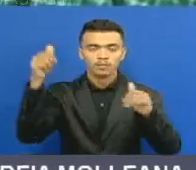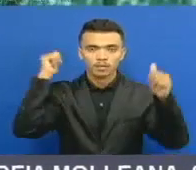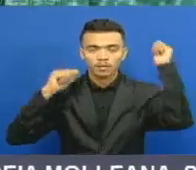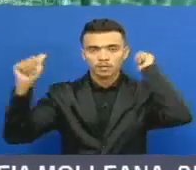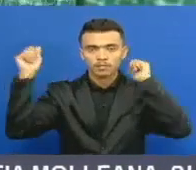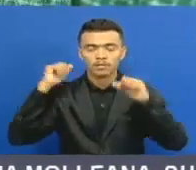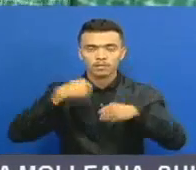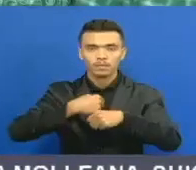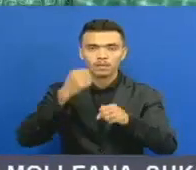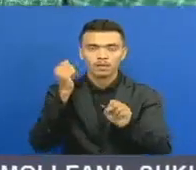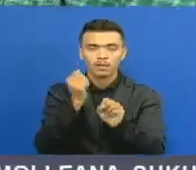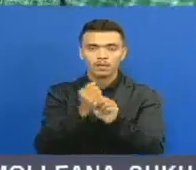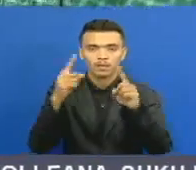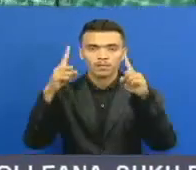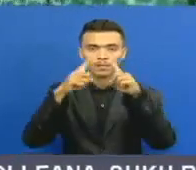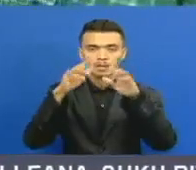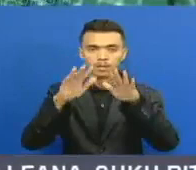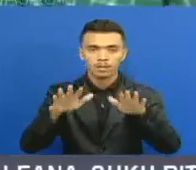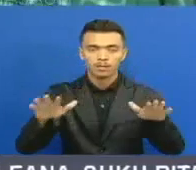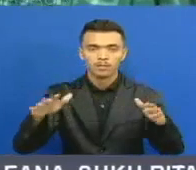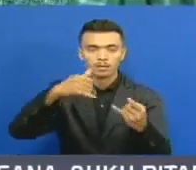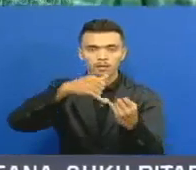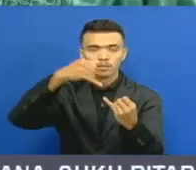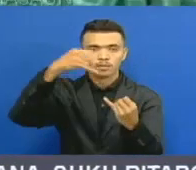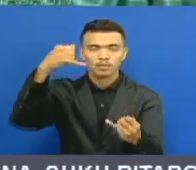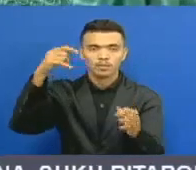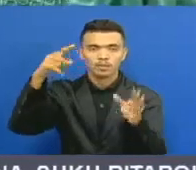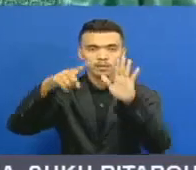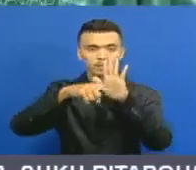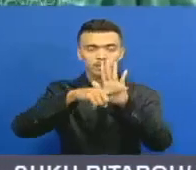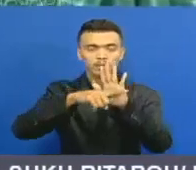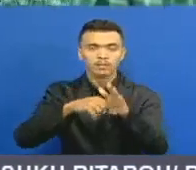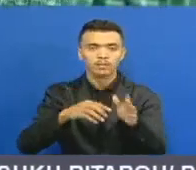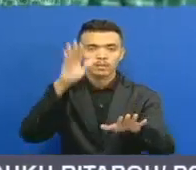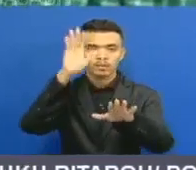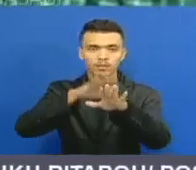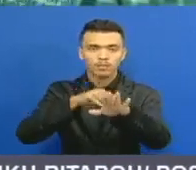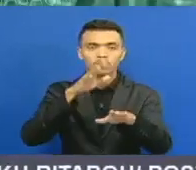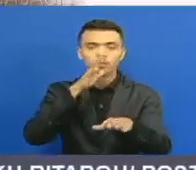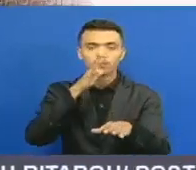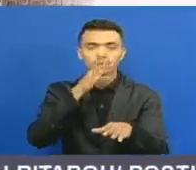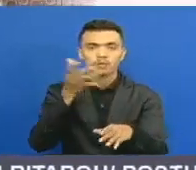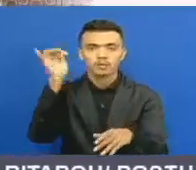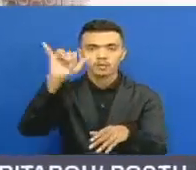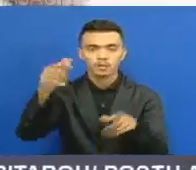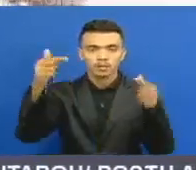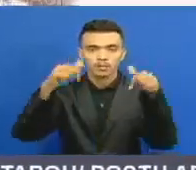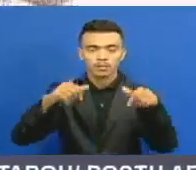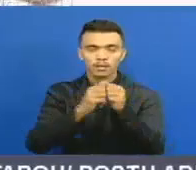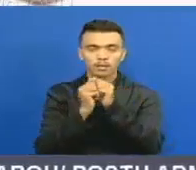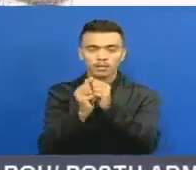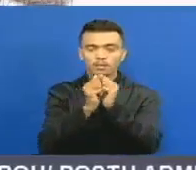fila fale ba la barrik sira ne be toda menos mas a mim se bolo fale inencial ne mai hamoto. Coordenador